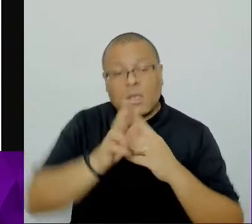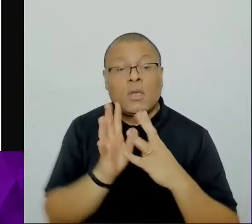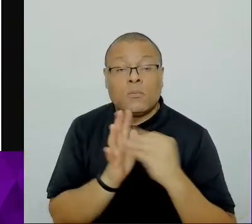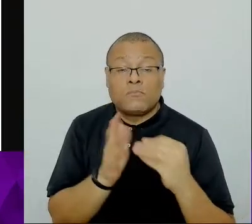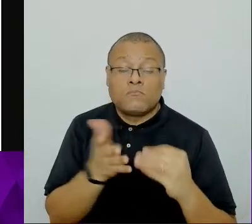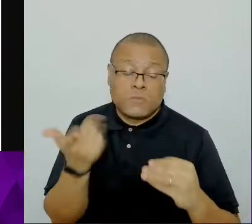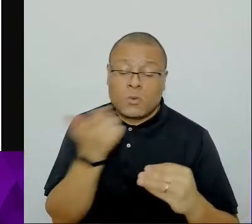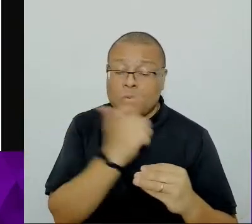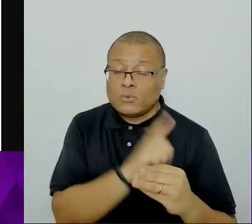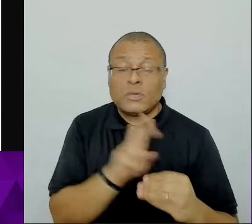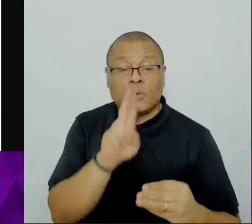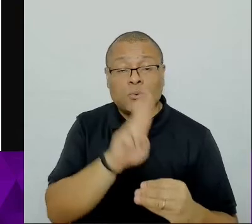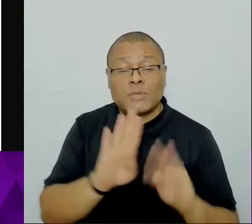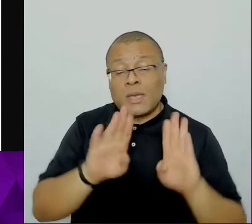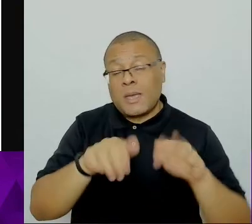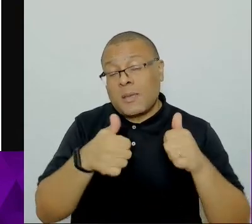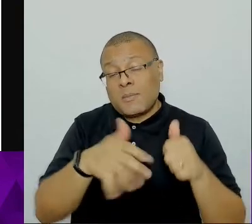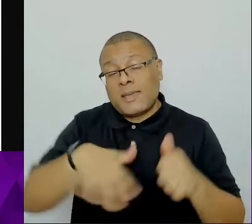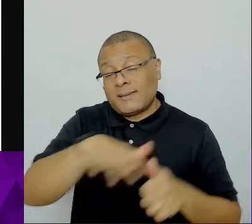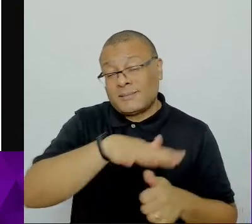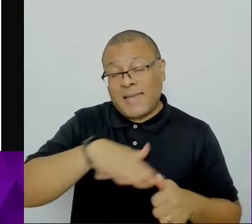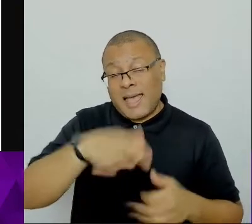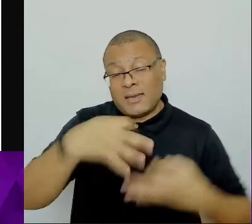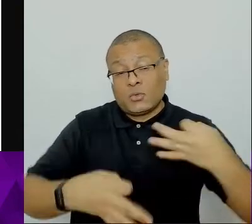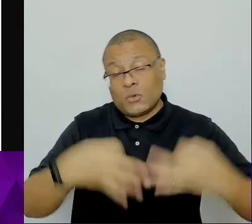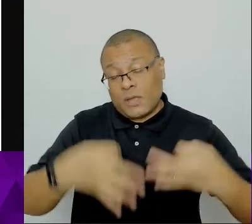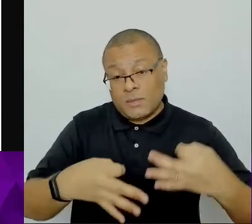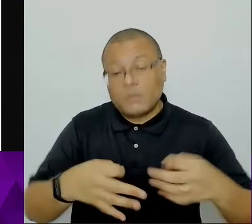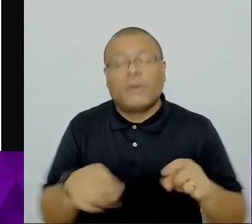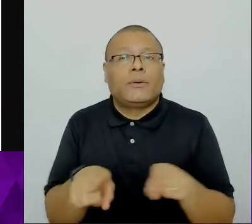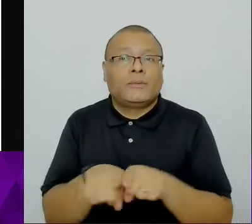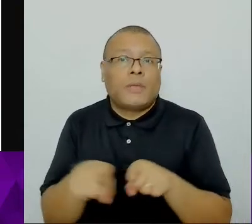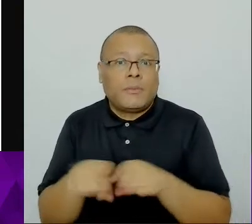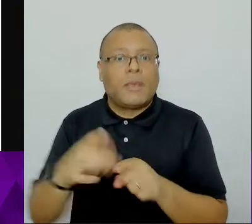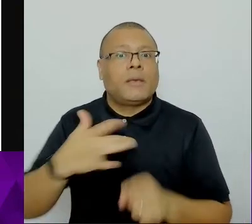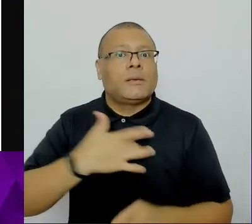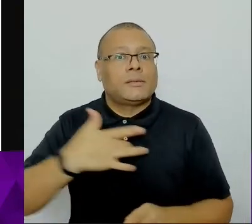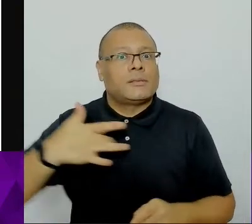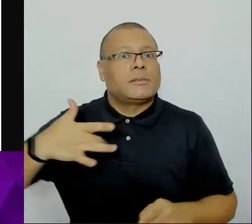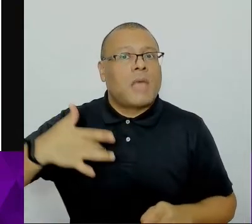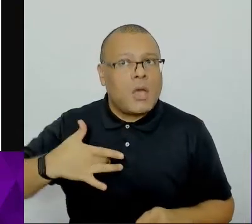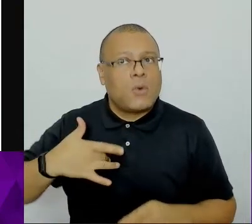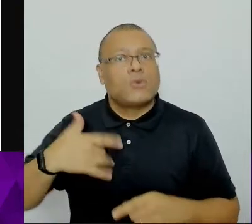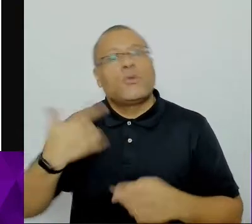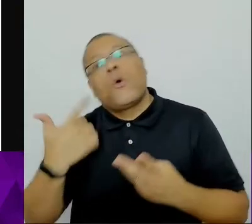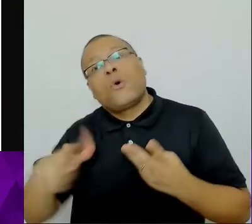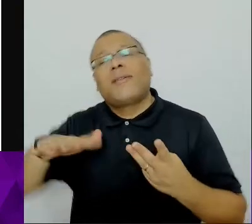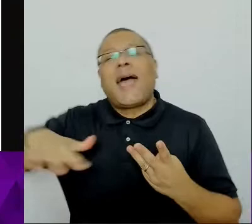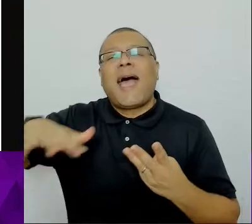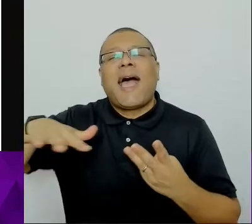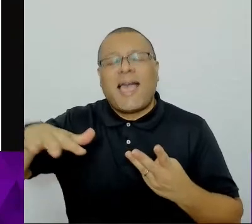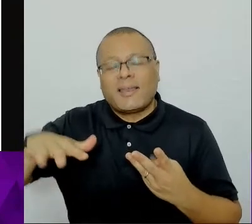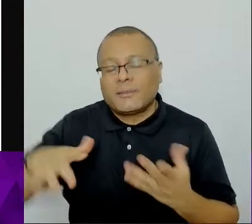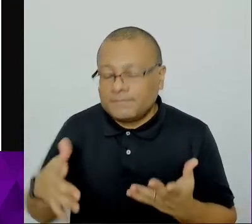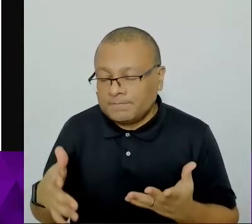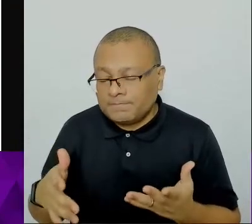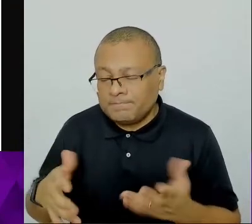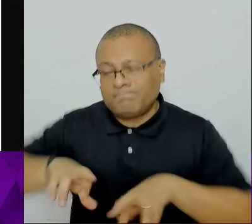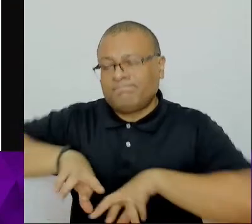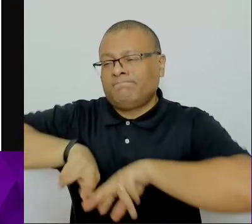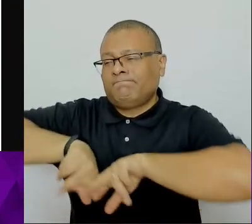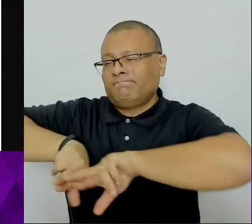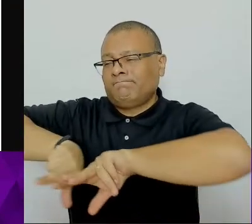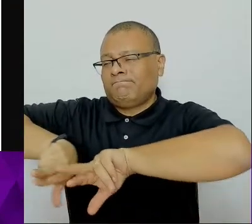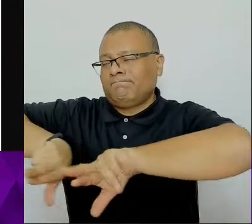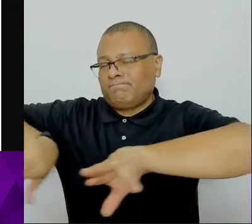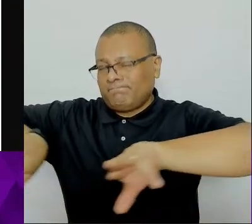bem em aplicações na área jurídica, o mesmo para a área da saúde, ou para diversas outras